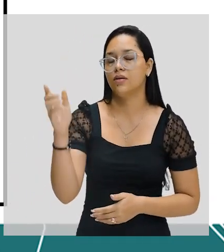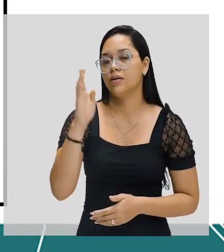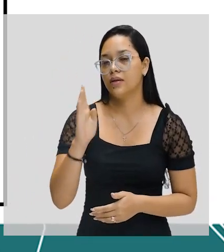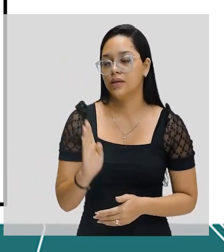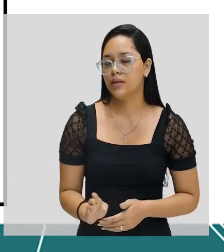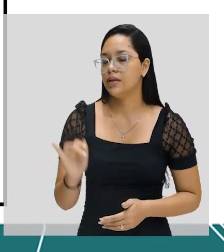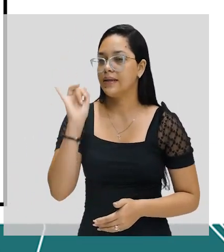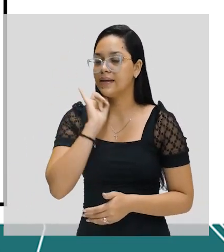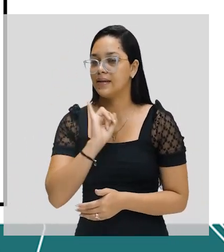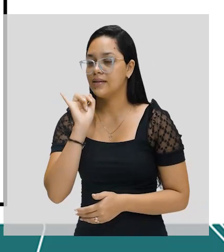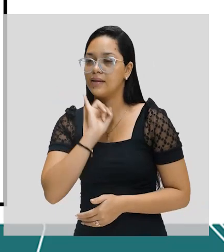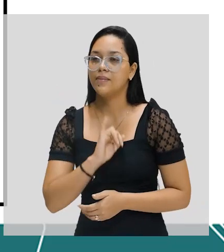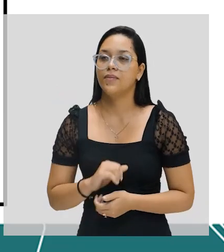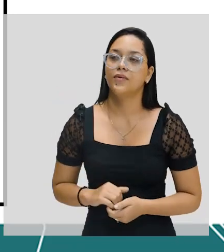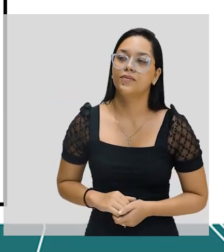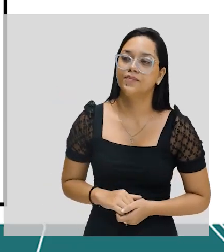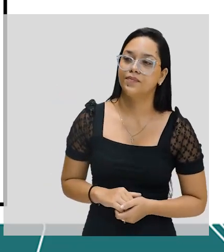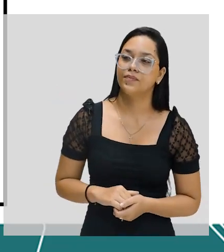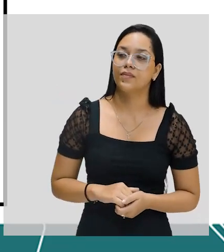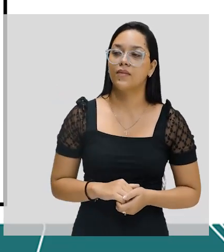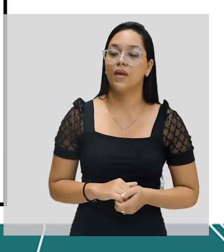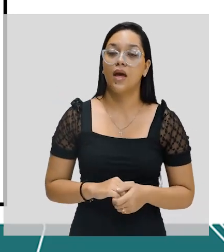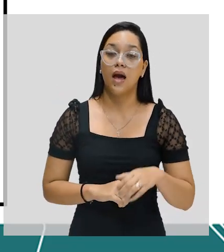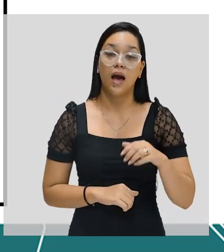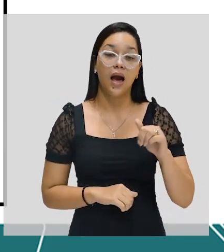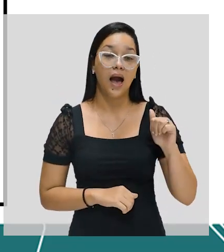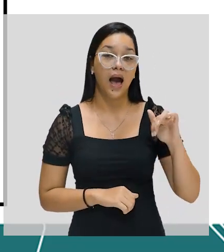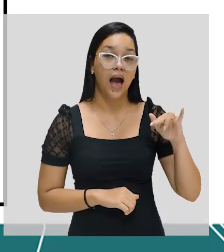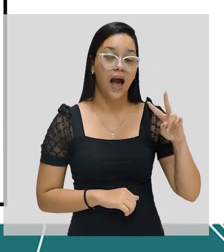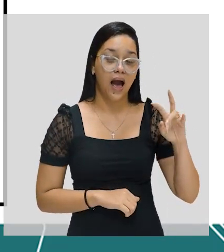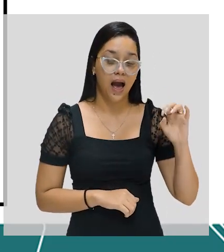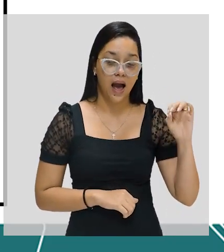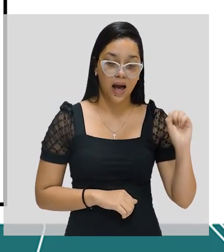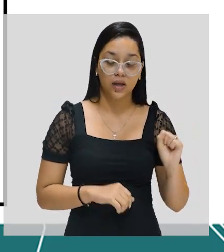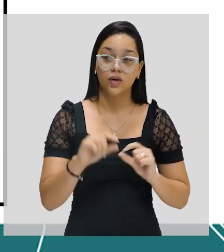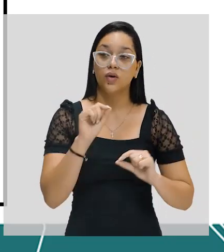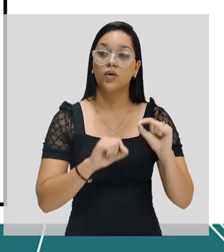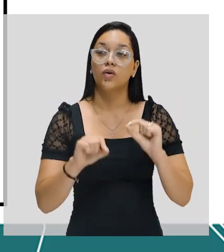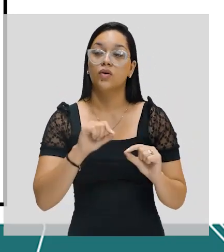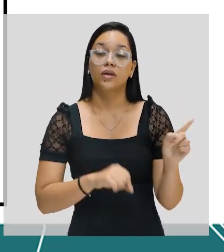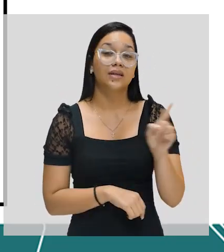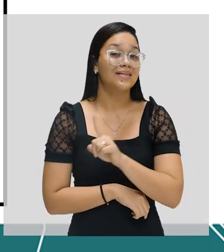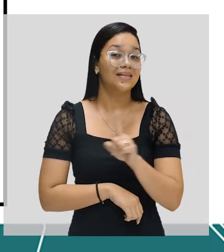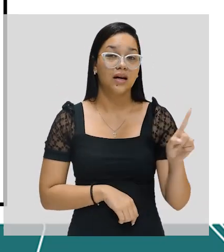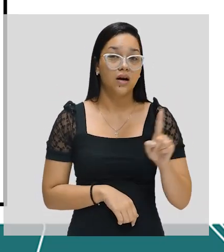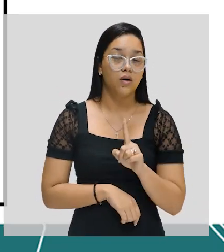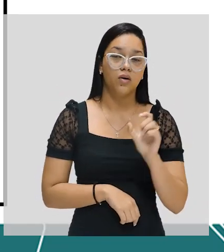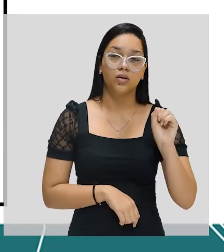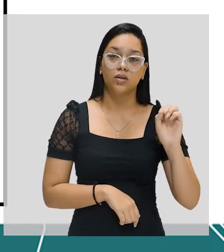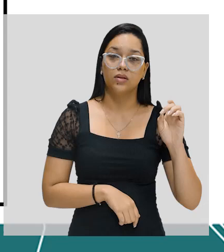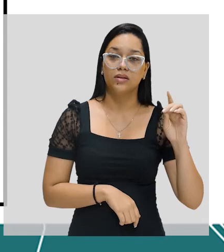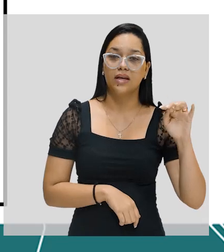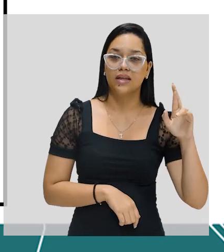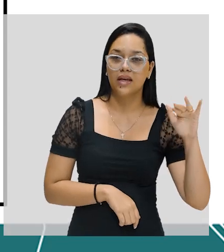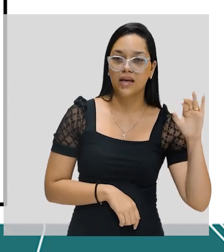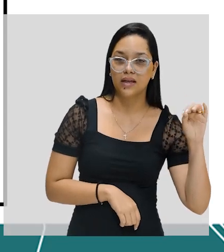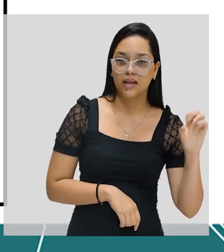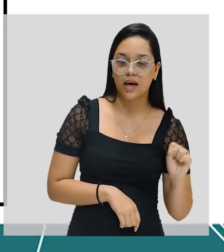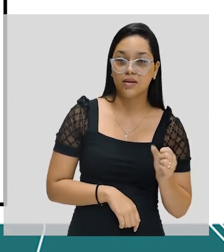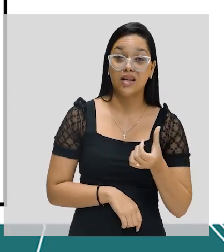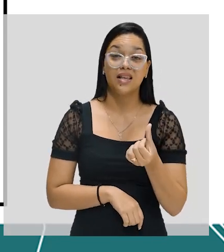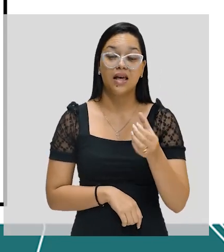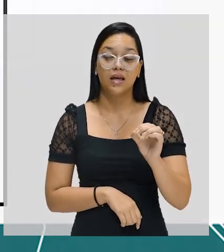Por exemplo, olhem aqui, ó, ativos no Brasil, indivíduos que não são sedentários,